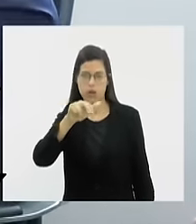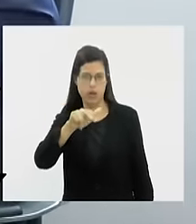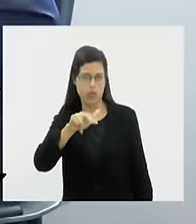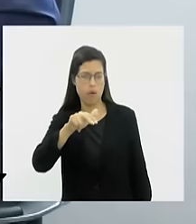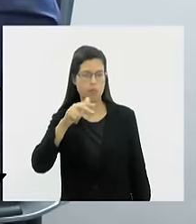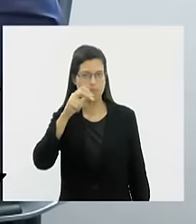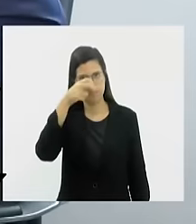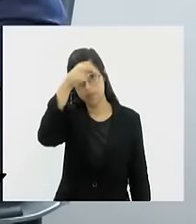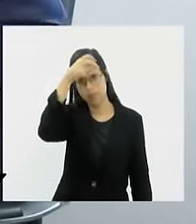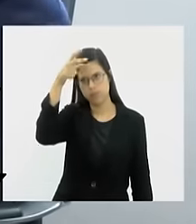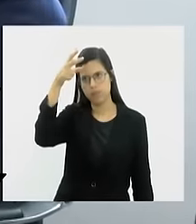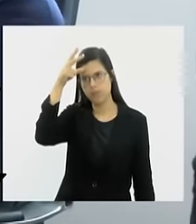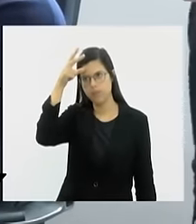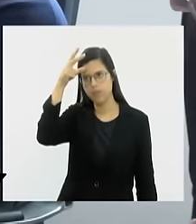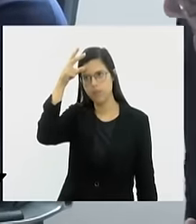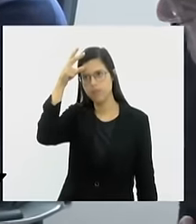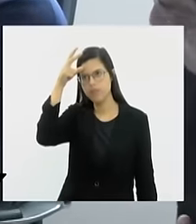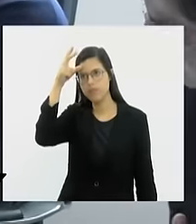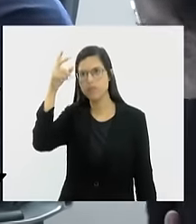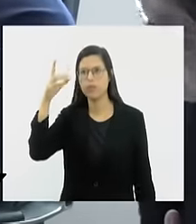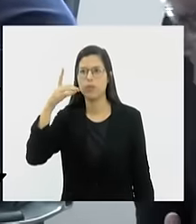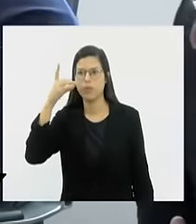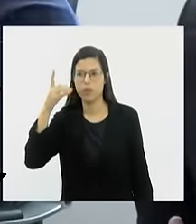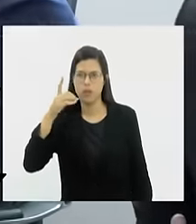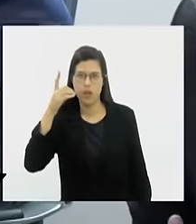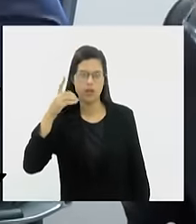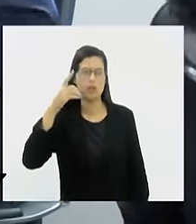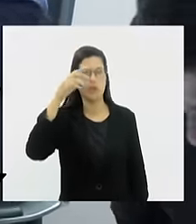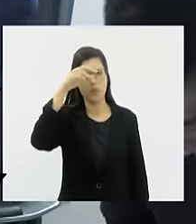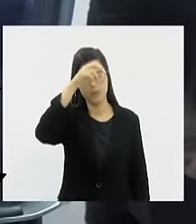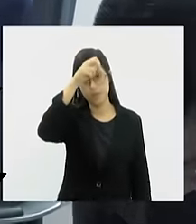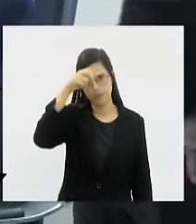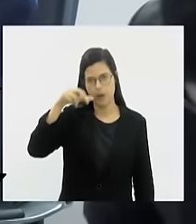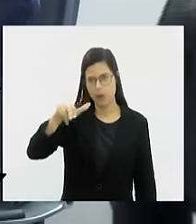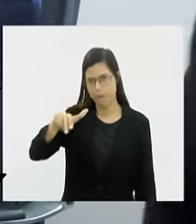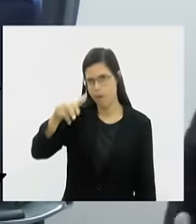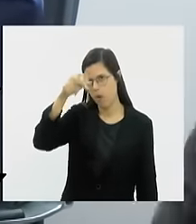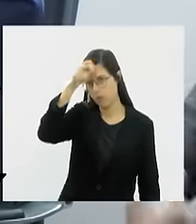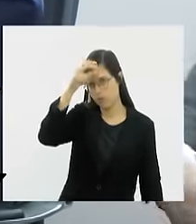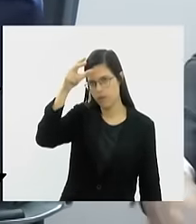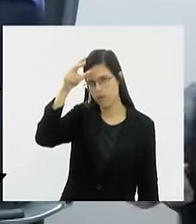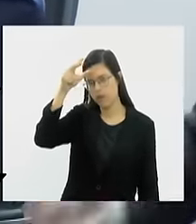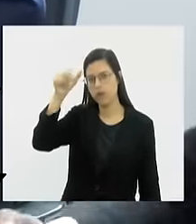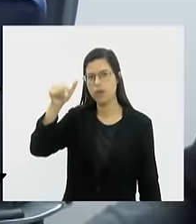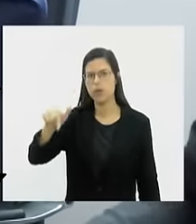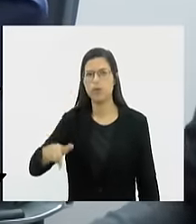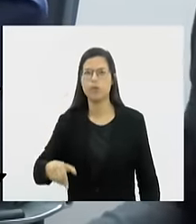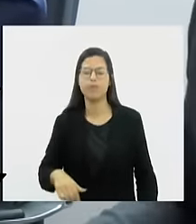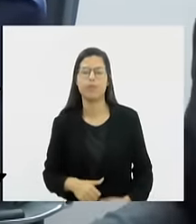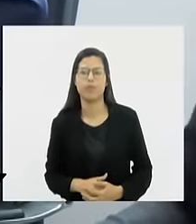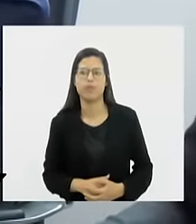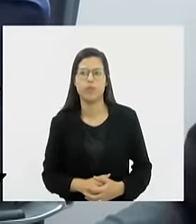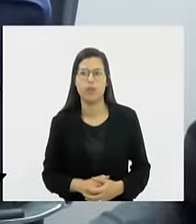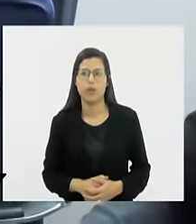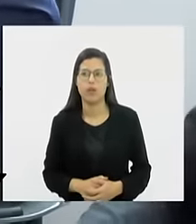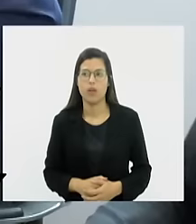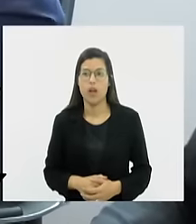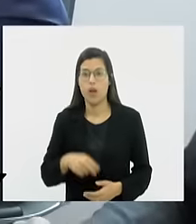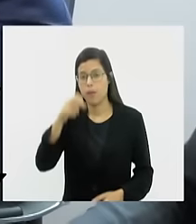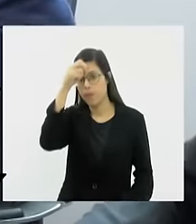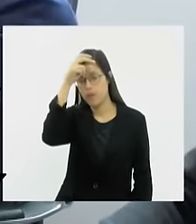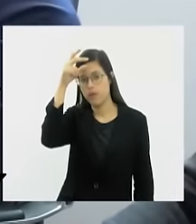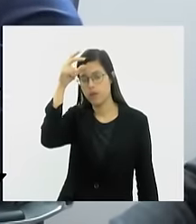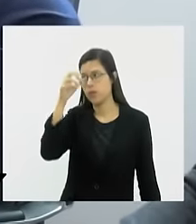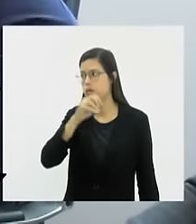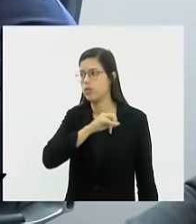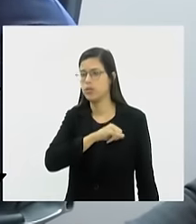Delaroli, deputado Guilherme Delaroli, irmão do prefeito Marcelo Delaroli, que a prefeitura de Itaboraí disse um basta, falou: aqui em